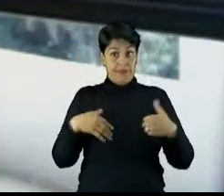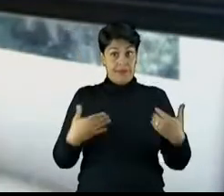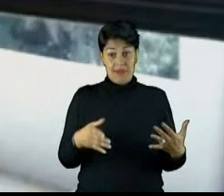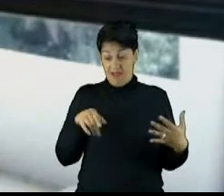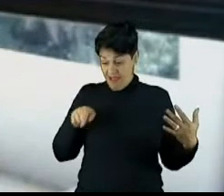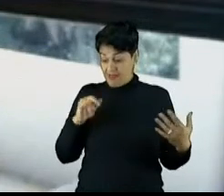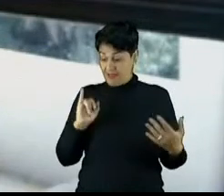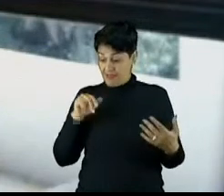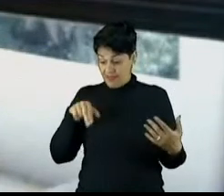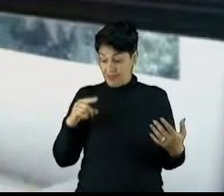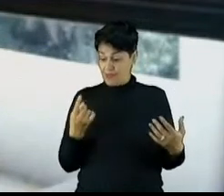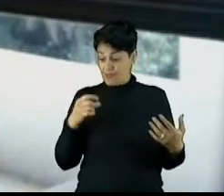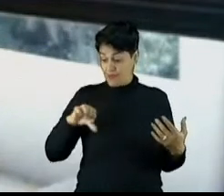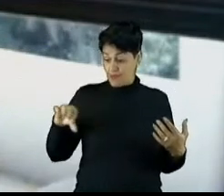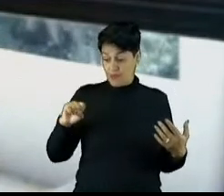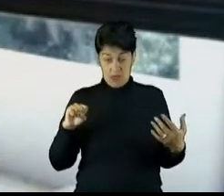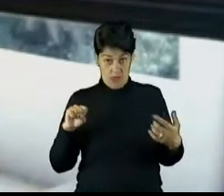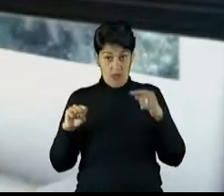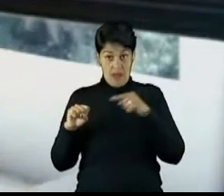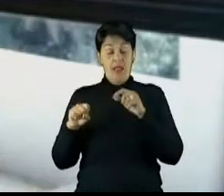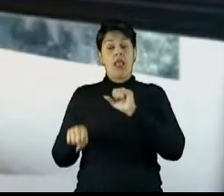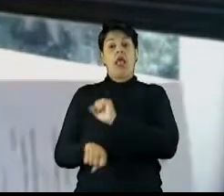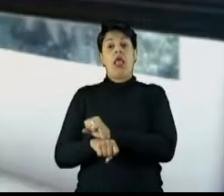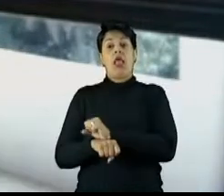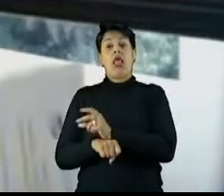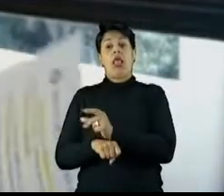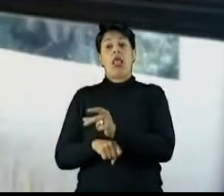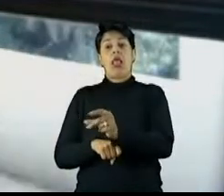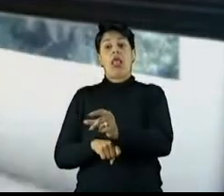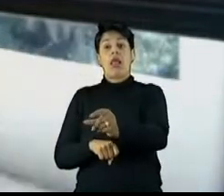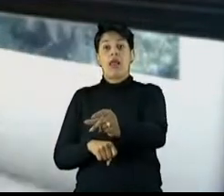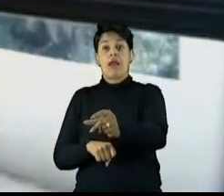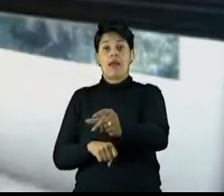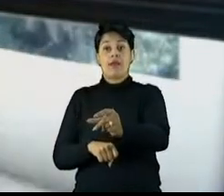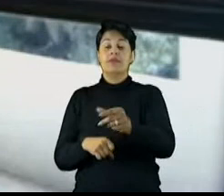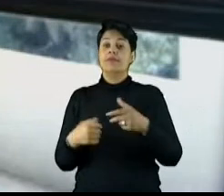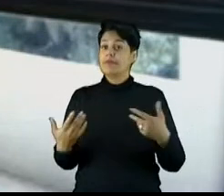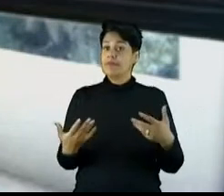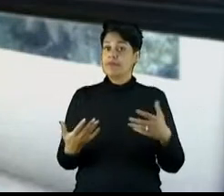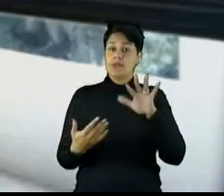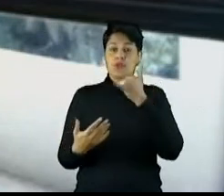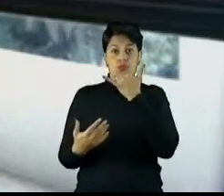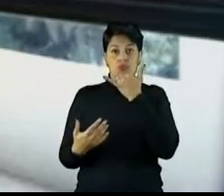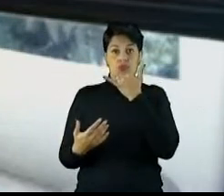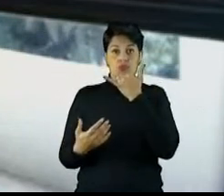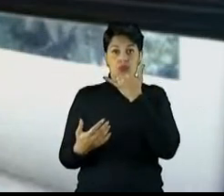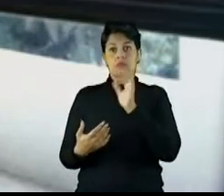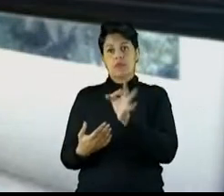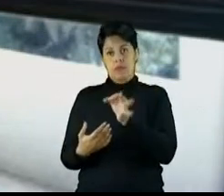não para esse governo, mas para o nosso país, né? Então, é a diferença que faço. Assim, agradeço ao ministro Raimundo